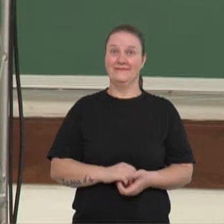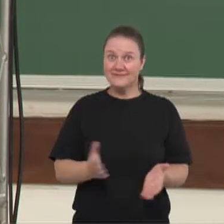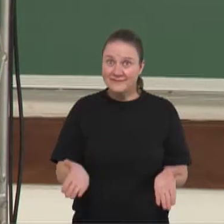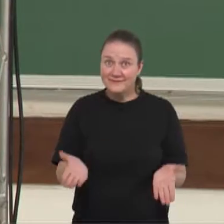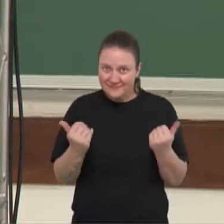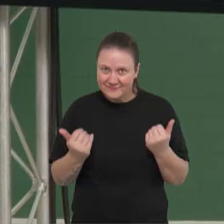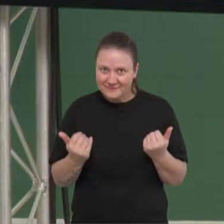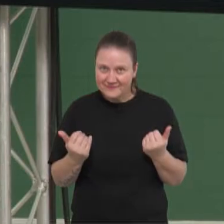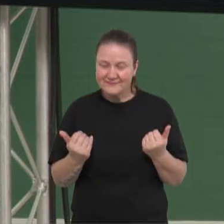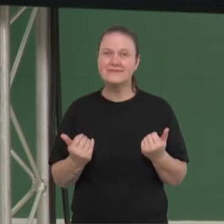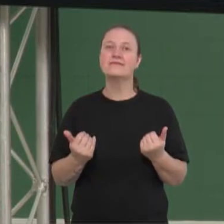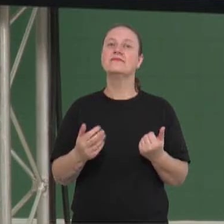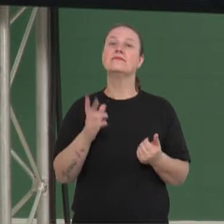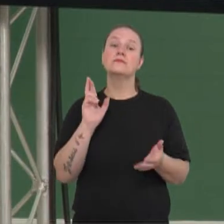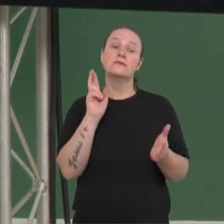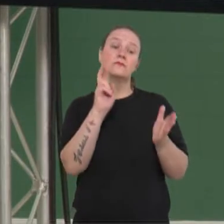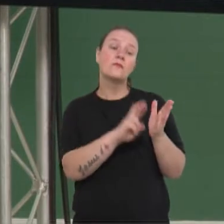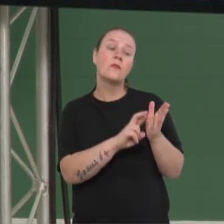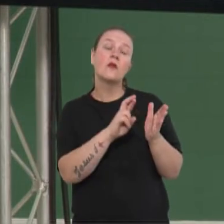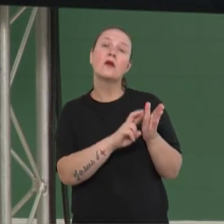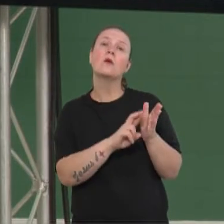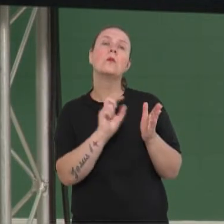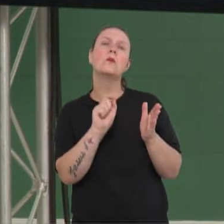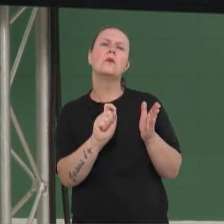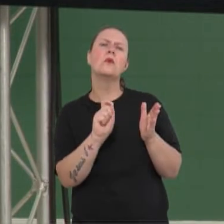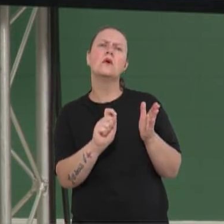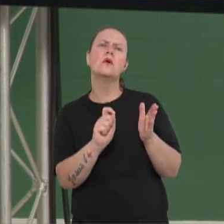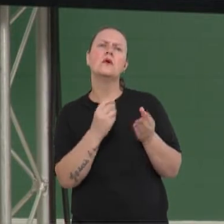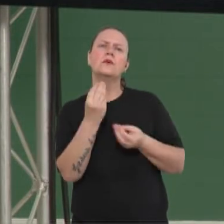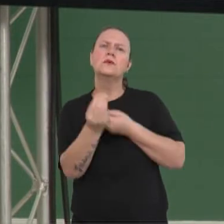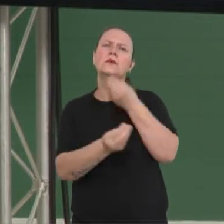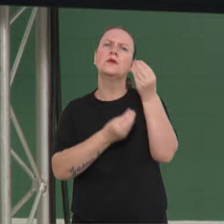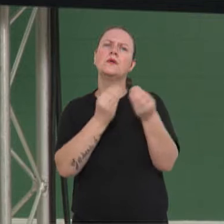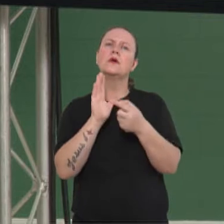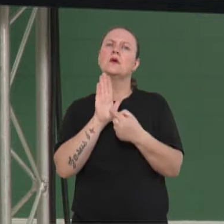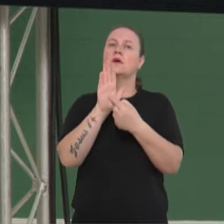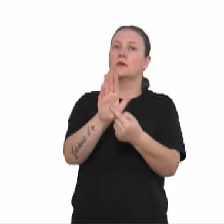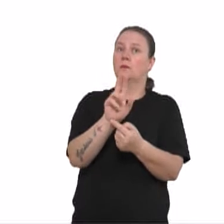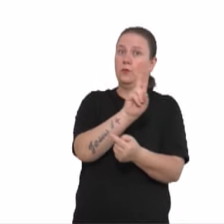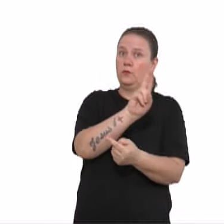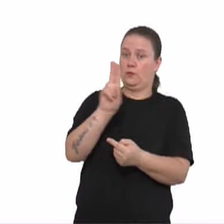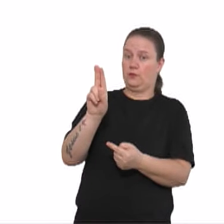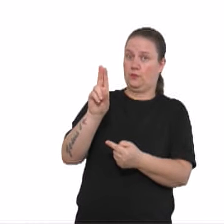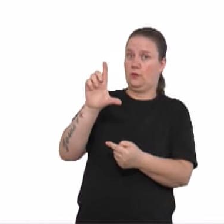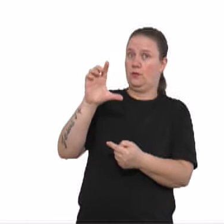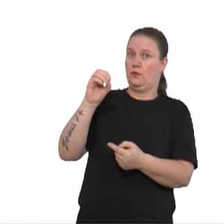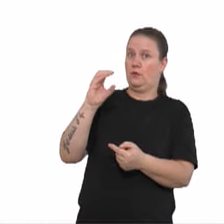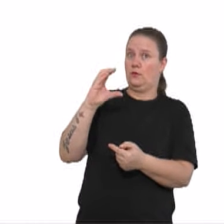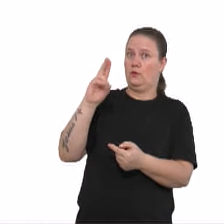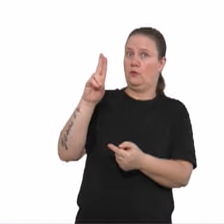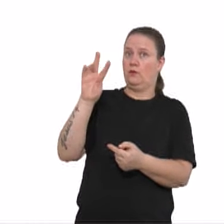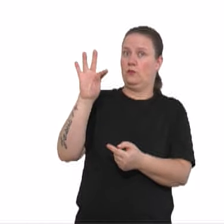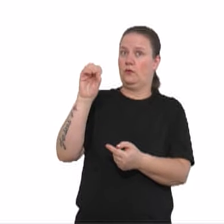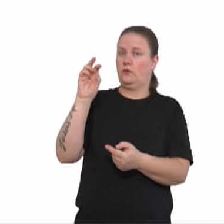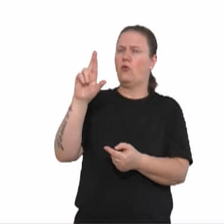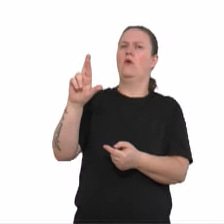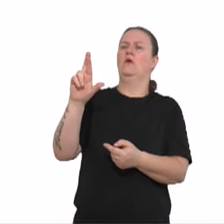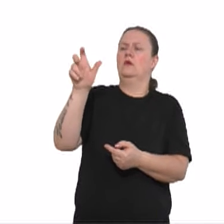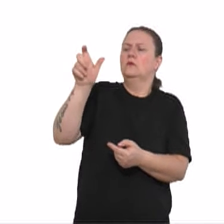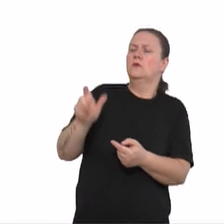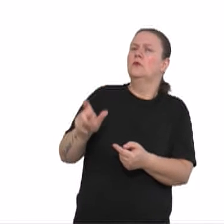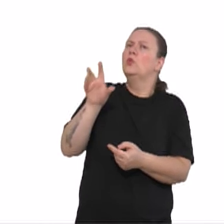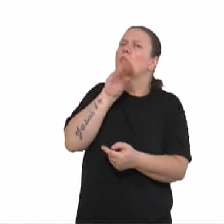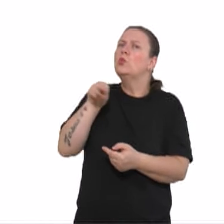Vamos então, pessoal, à resposta. Como aparece o nome do locutor em uma transcrição da narrativa?